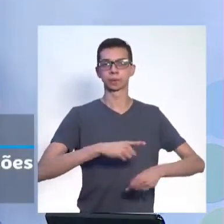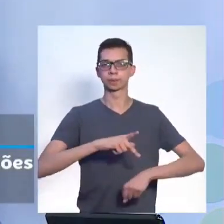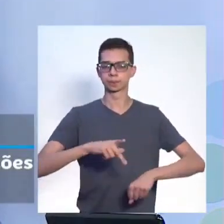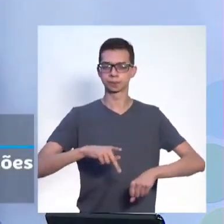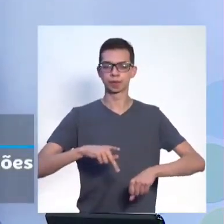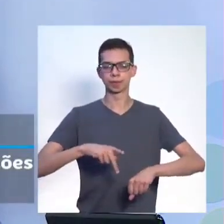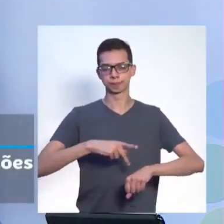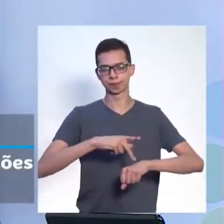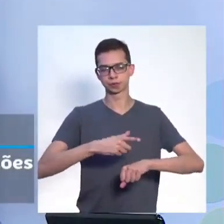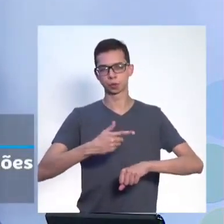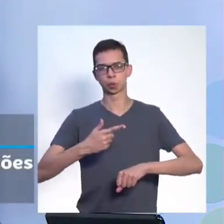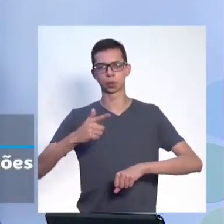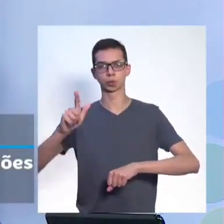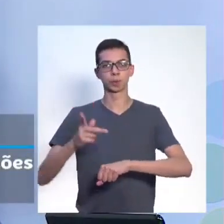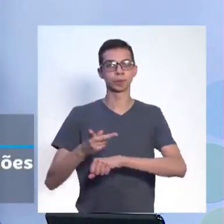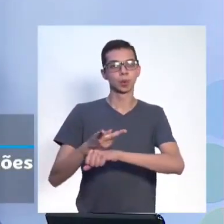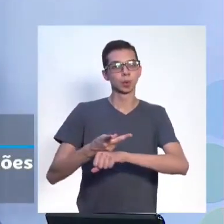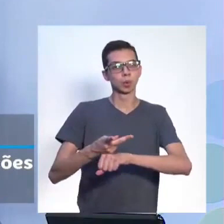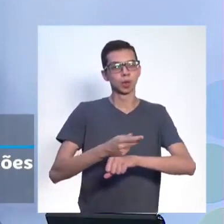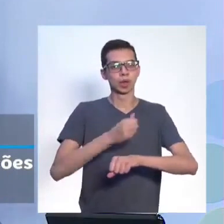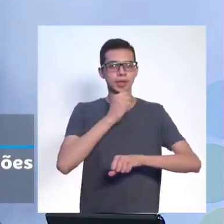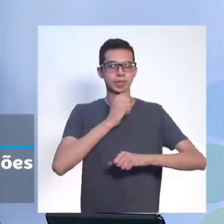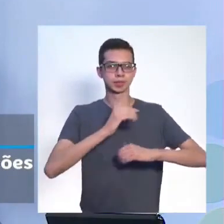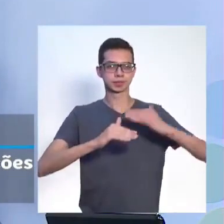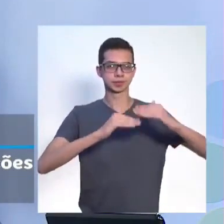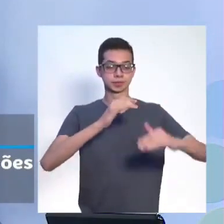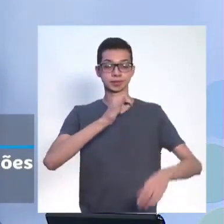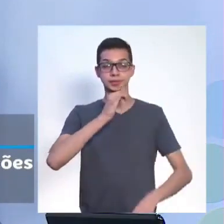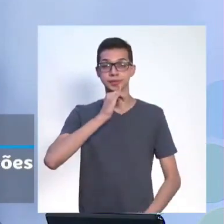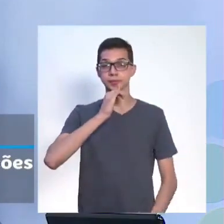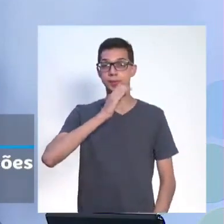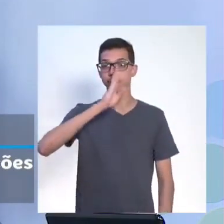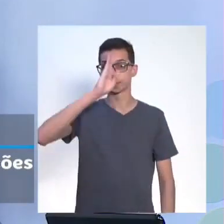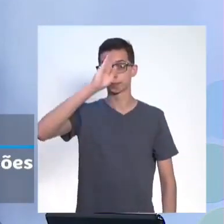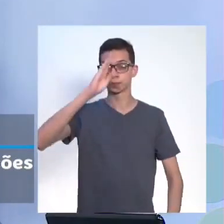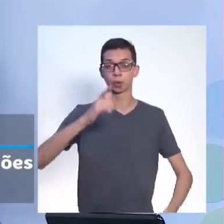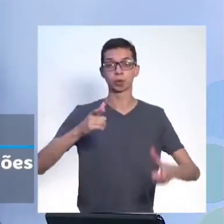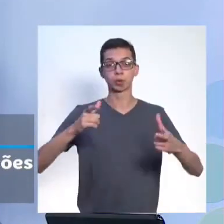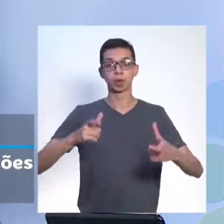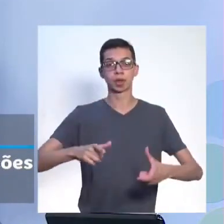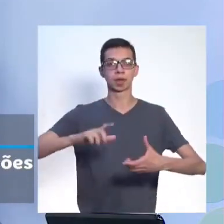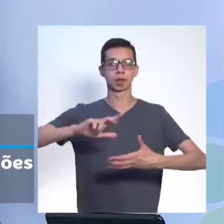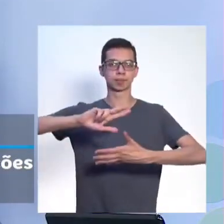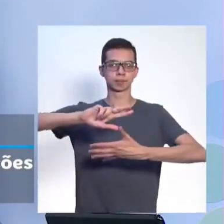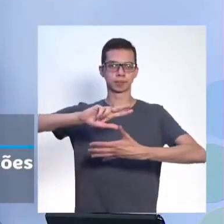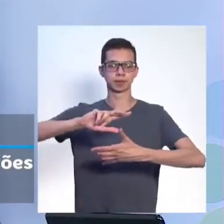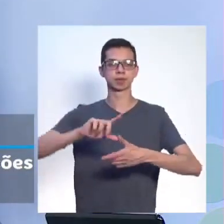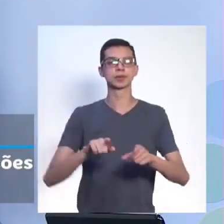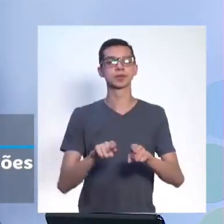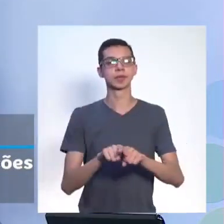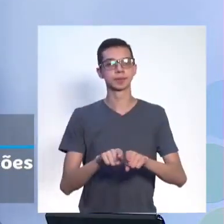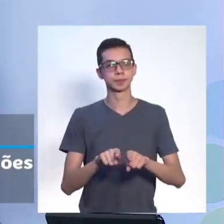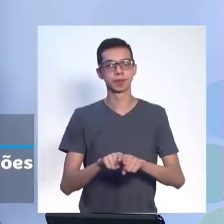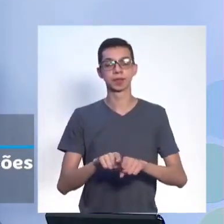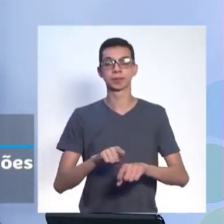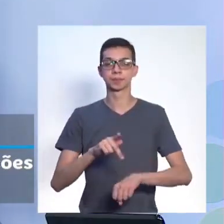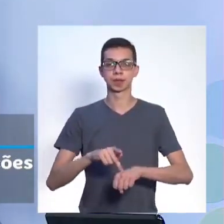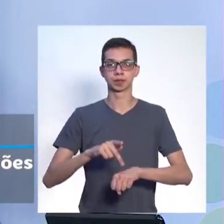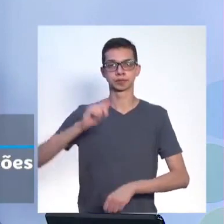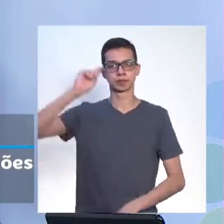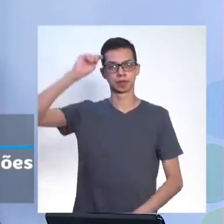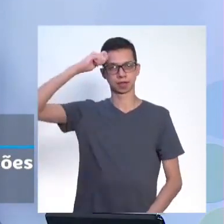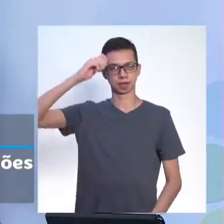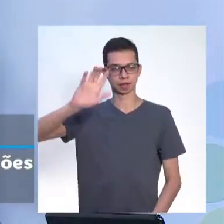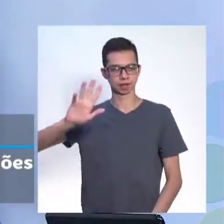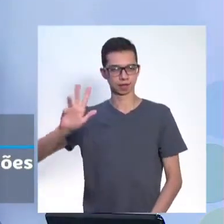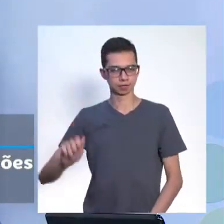países, né, em desenvolvimento, né, o caso aí, principalmente aí da América Latina, países aí do continente africano, né, então,